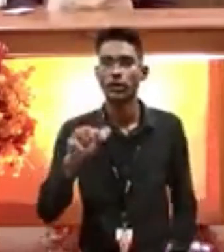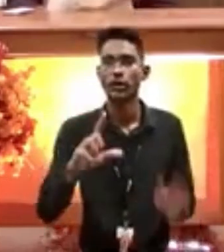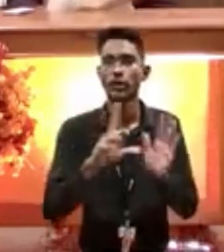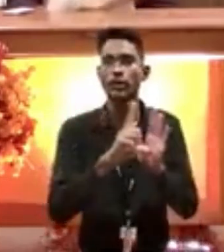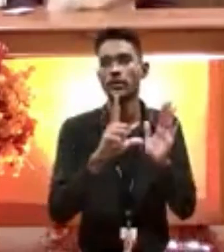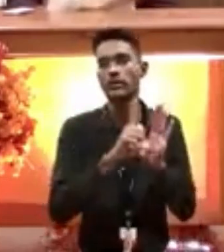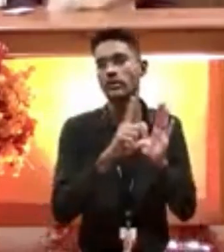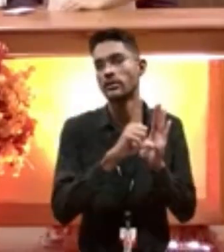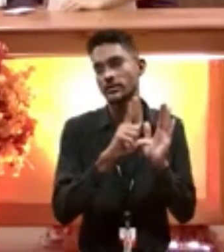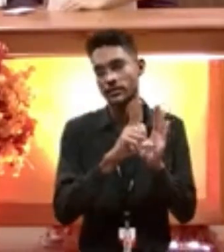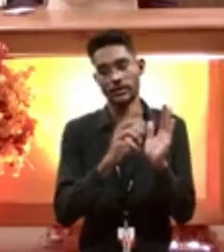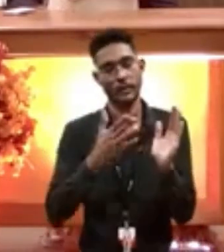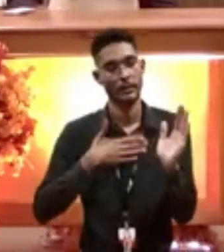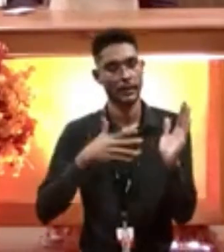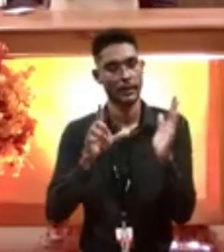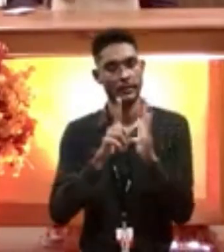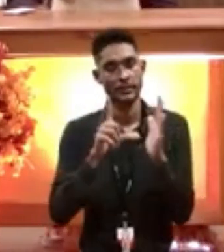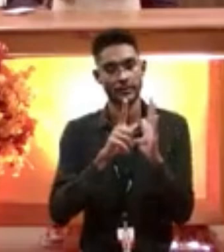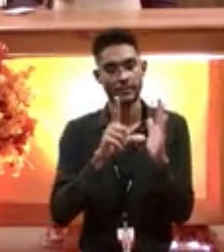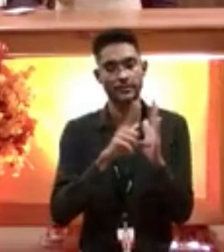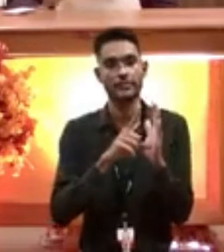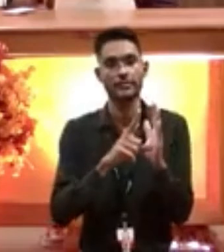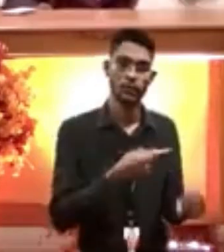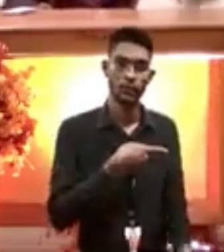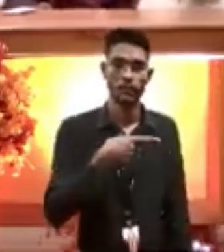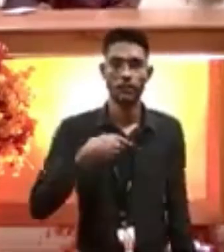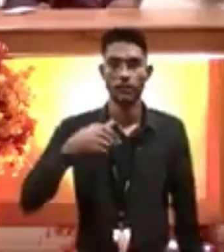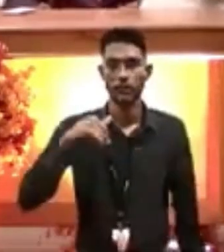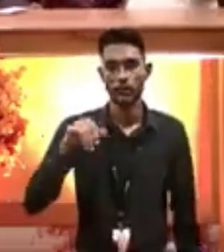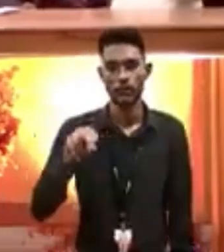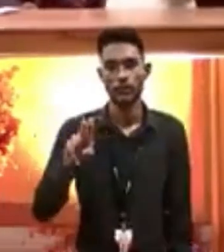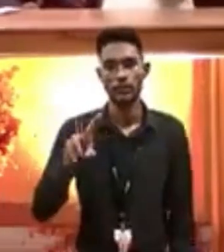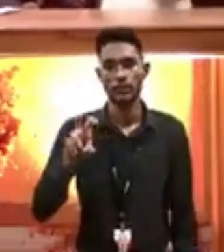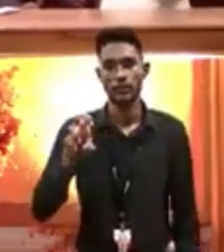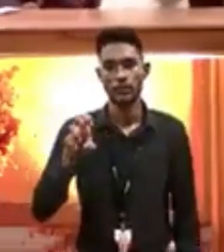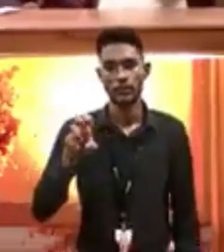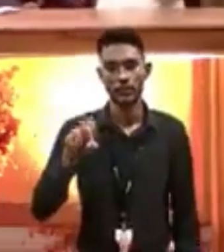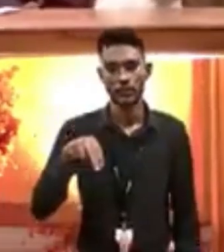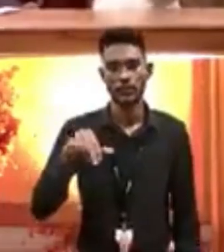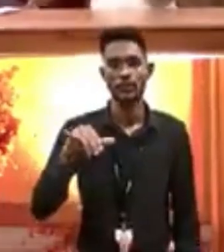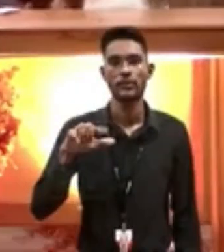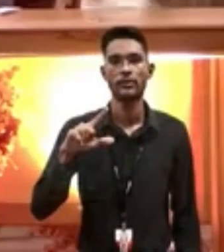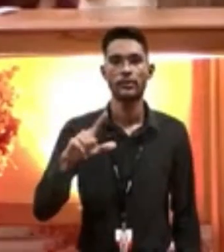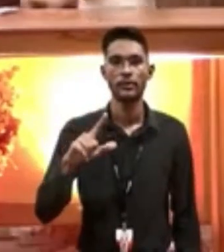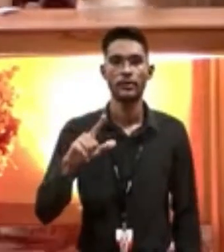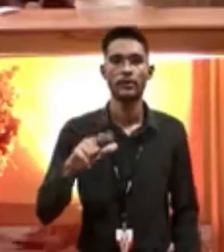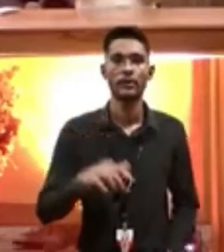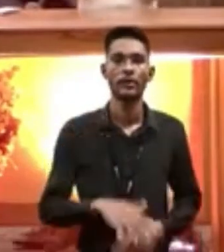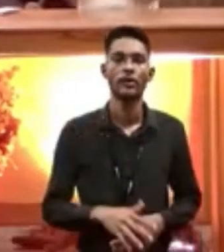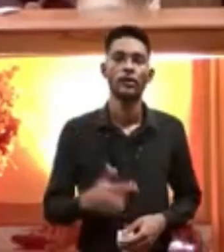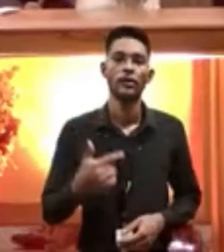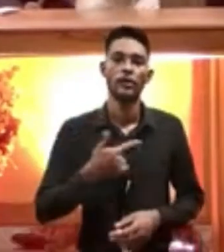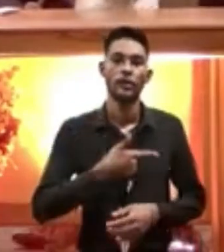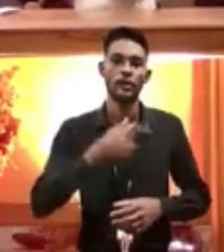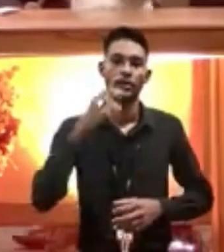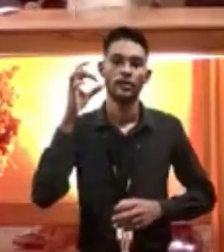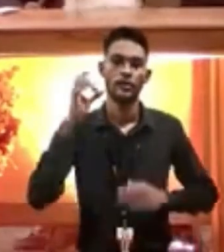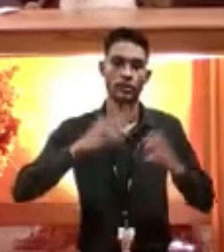Tem muita gente aí usando os looks de lá, né? Glória a Deus. E a gente preparou, além dessa lembrança,